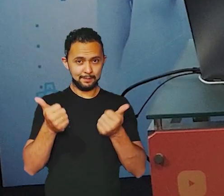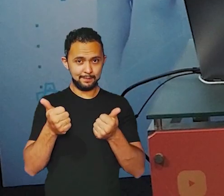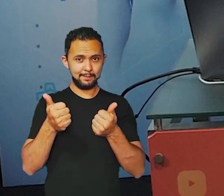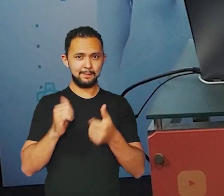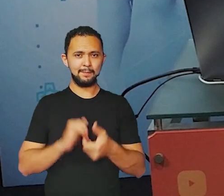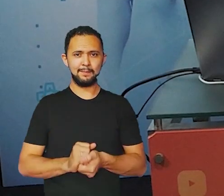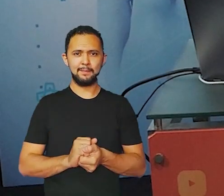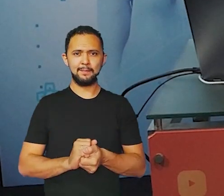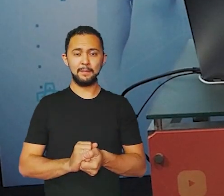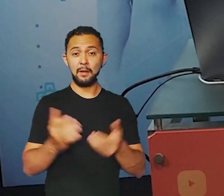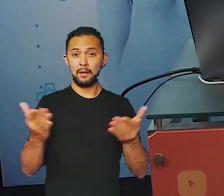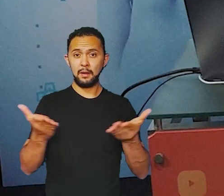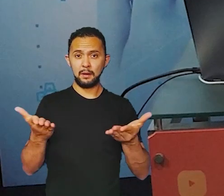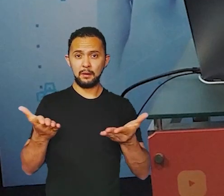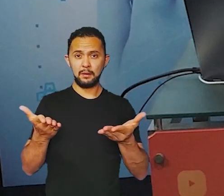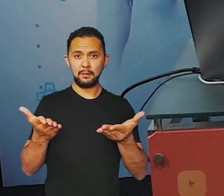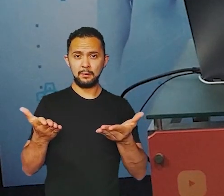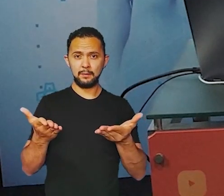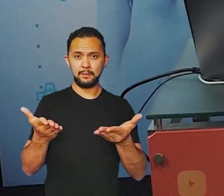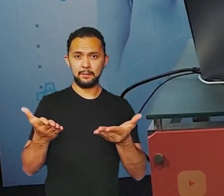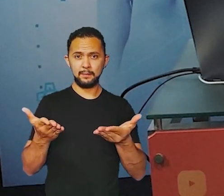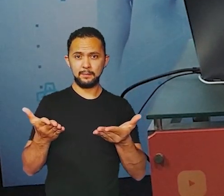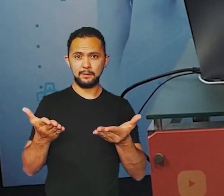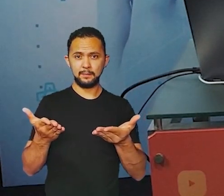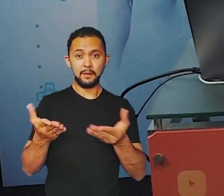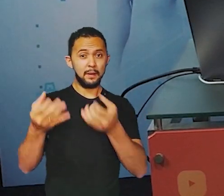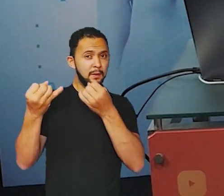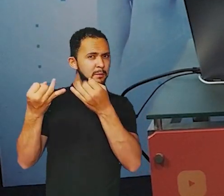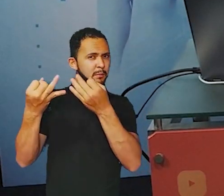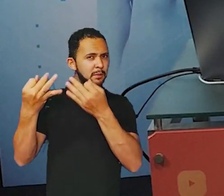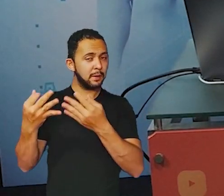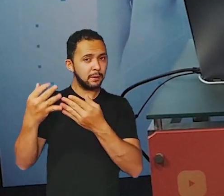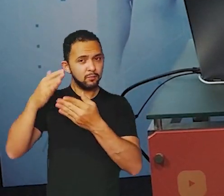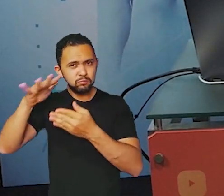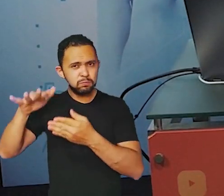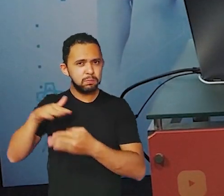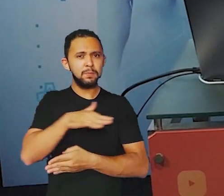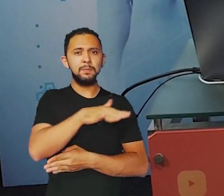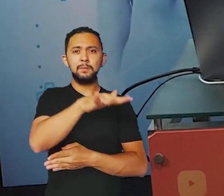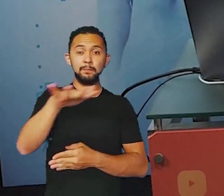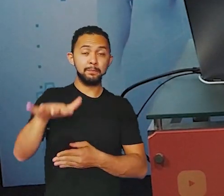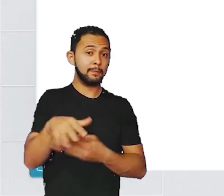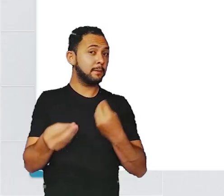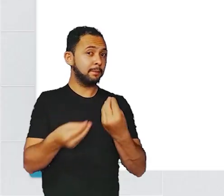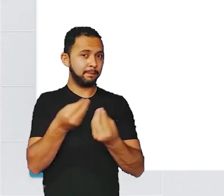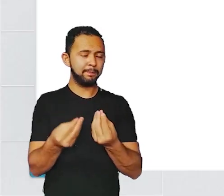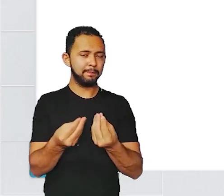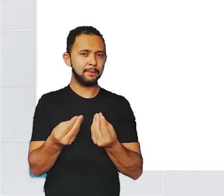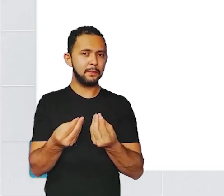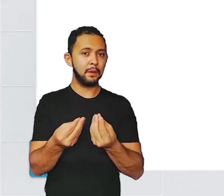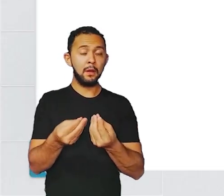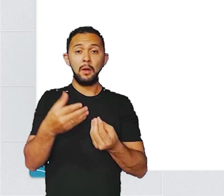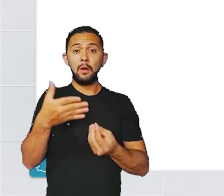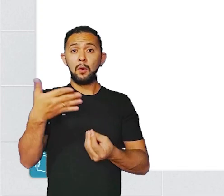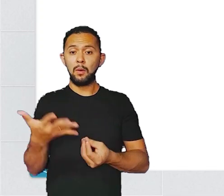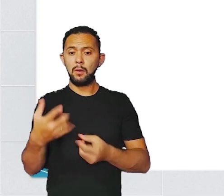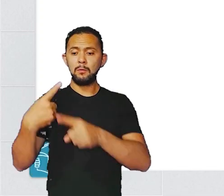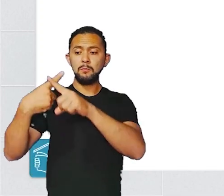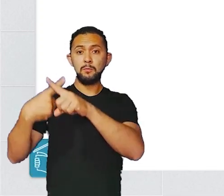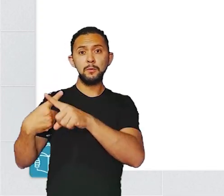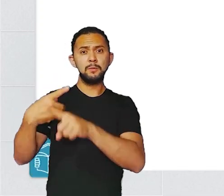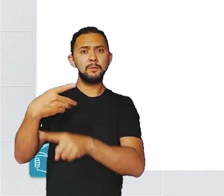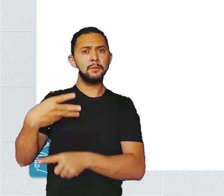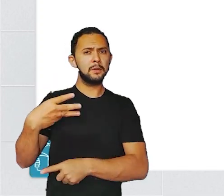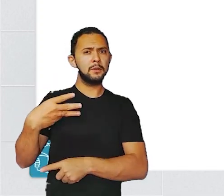de bola? Agora, vamos falar de uma forma mais geral. De uma forma mais geral, quais são os múltiplos de 3?